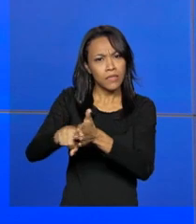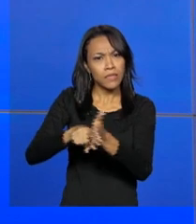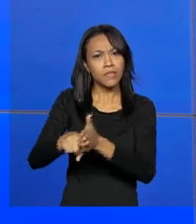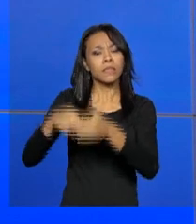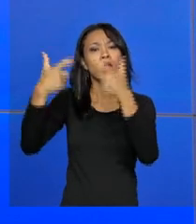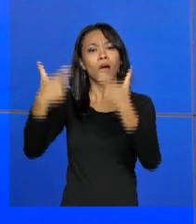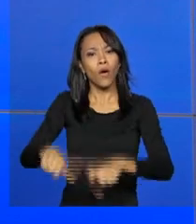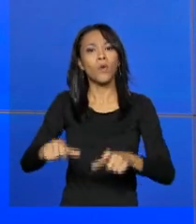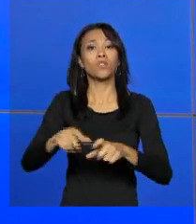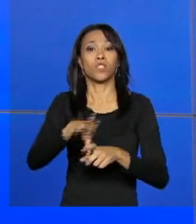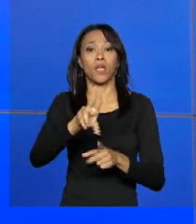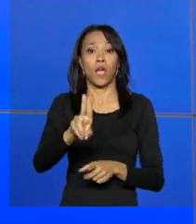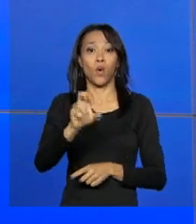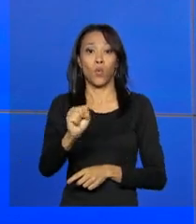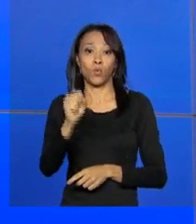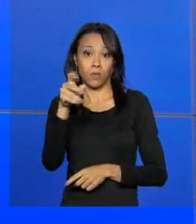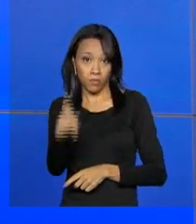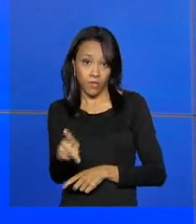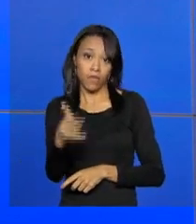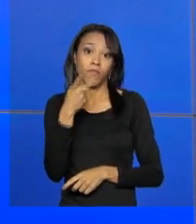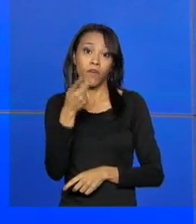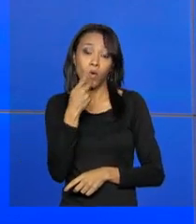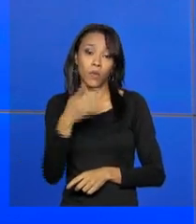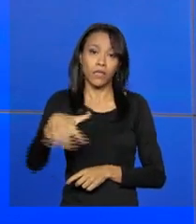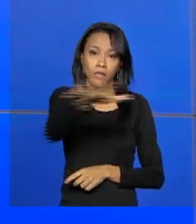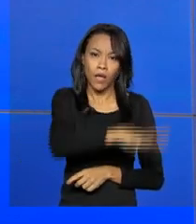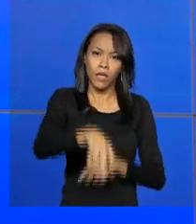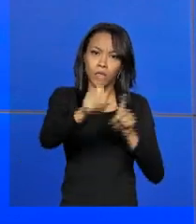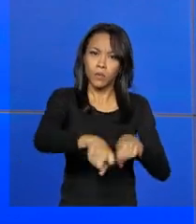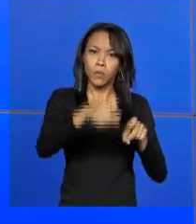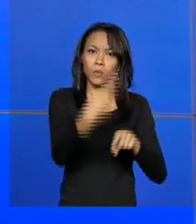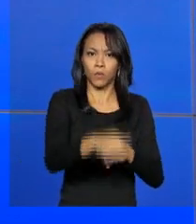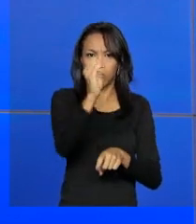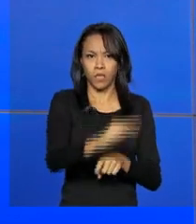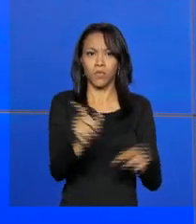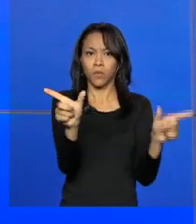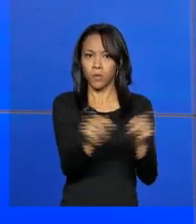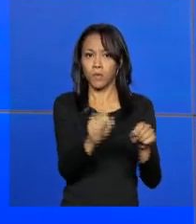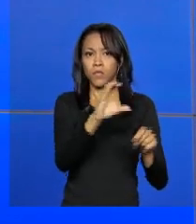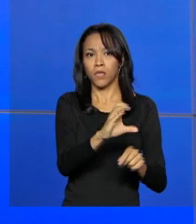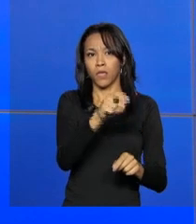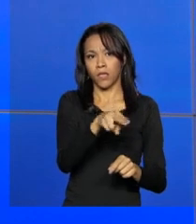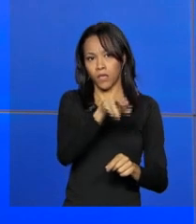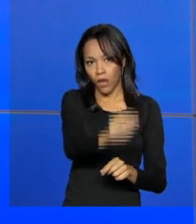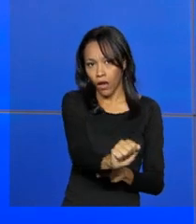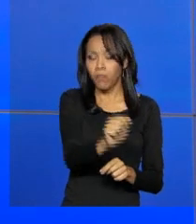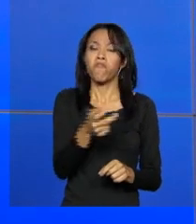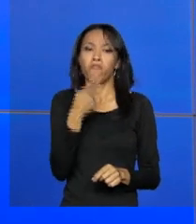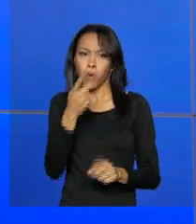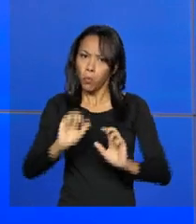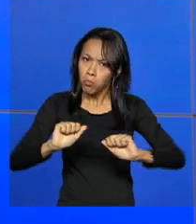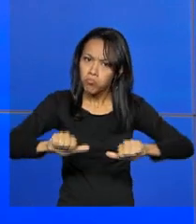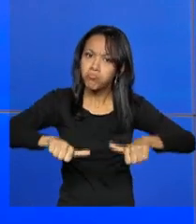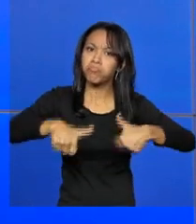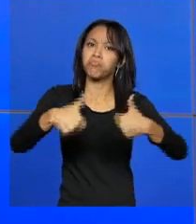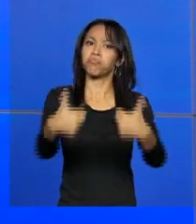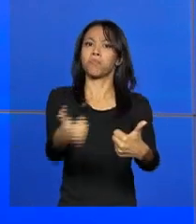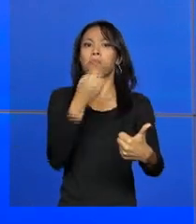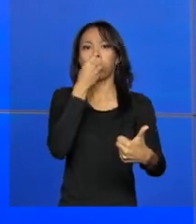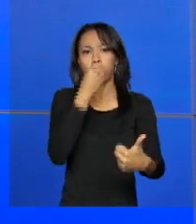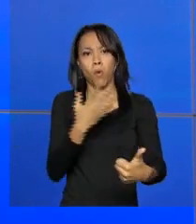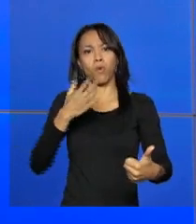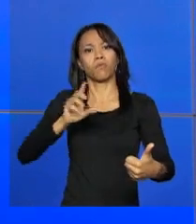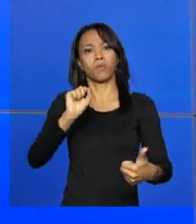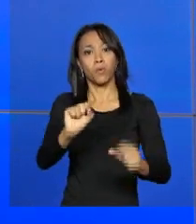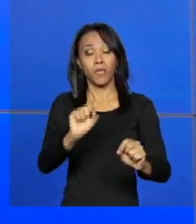USP, com apoio da Confederação da Agricultura e Pecuária do Brasil, a CNA. O desempenho positivo significou uma reversão